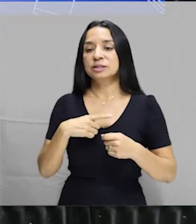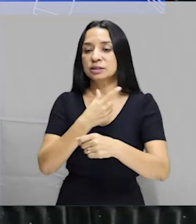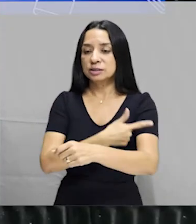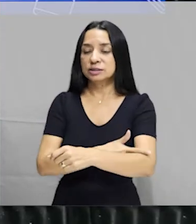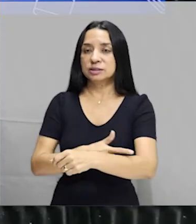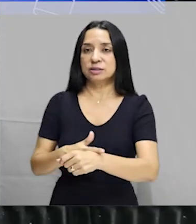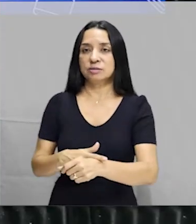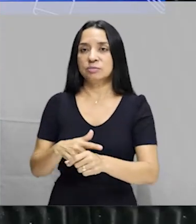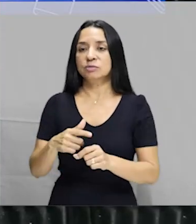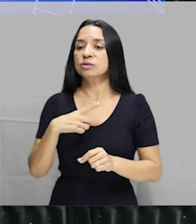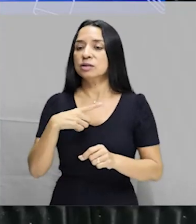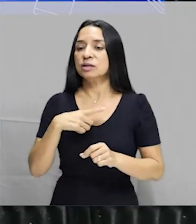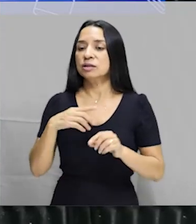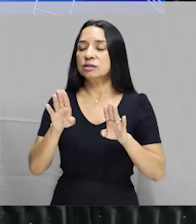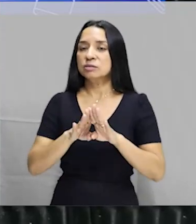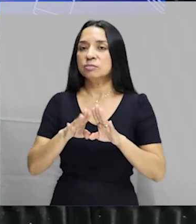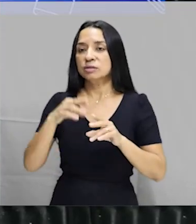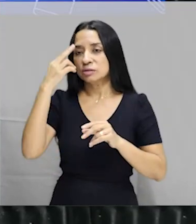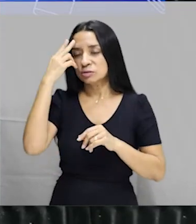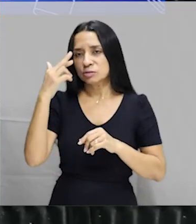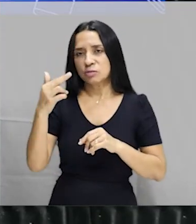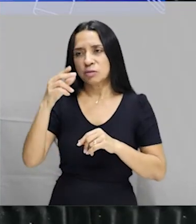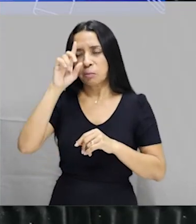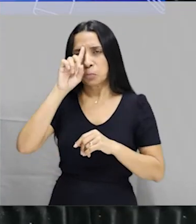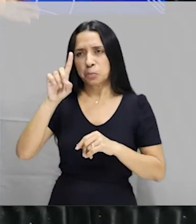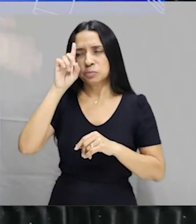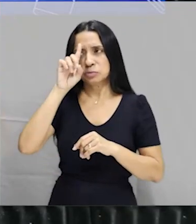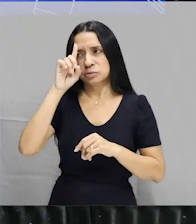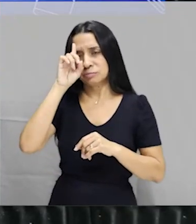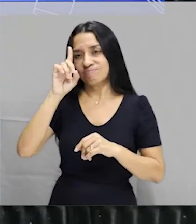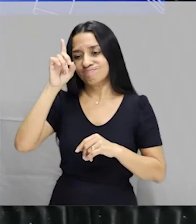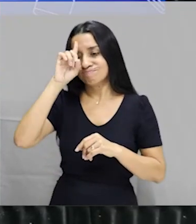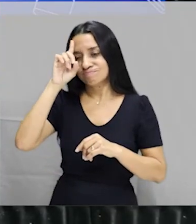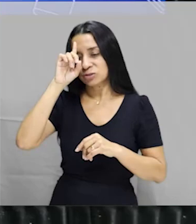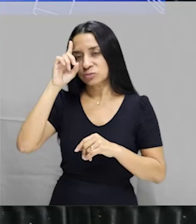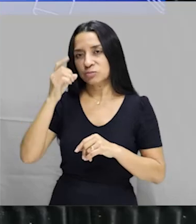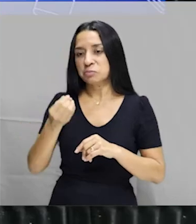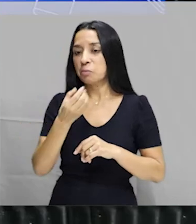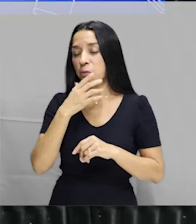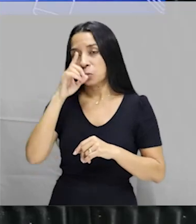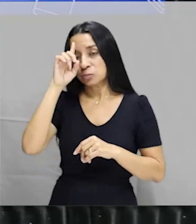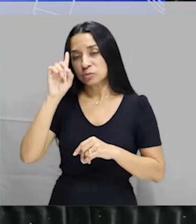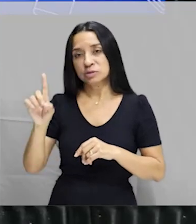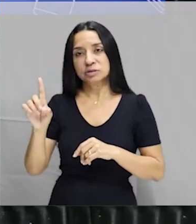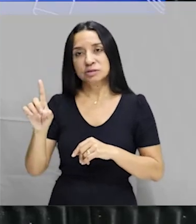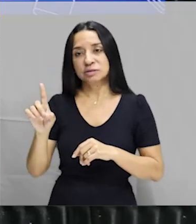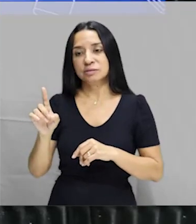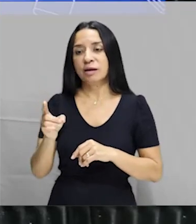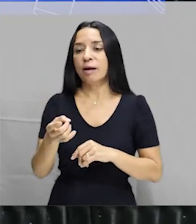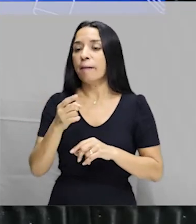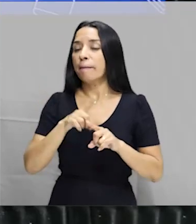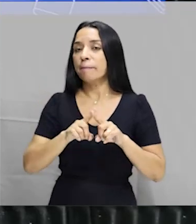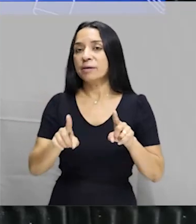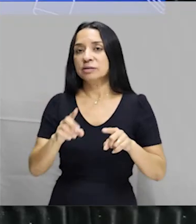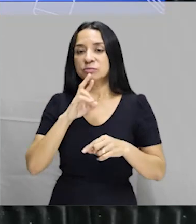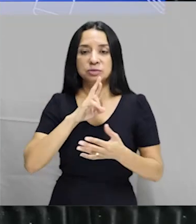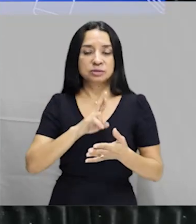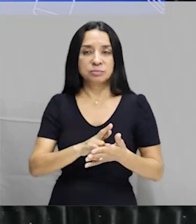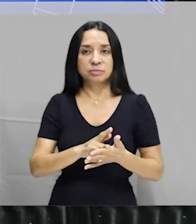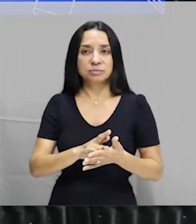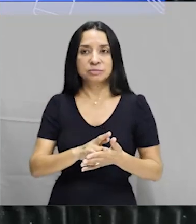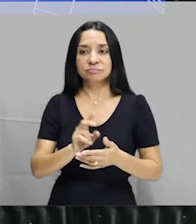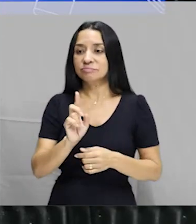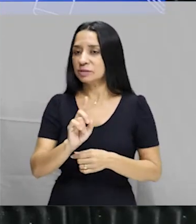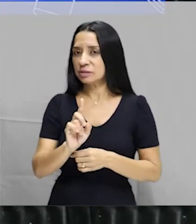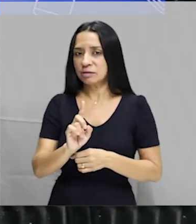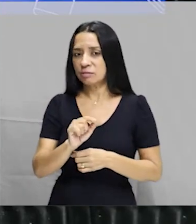hábito. Tem também aquela história, eu dou bom dia todo dia para o meu colega na sala, mas ele não me responde. Não deixe de dar, né? A